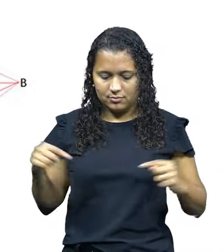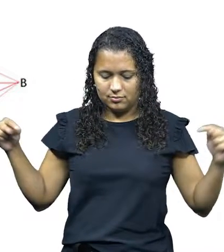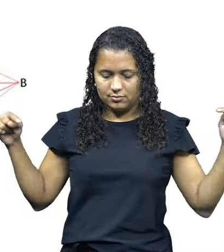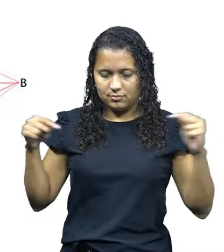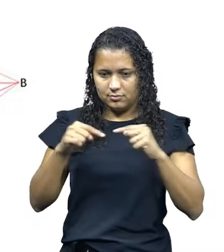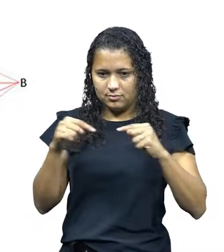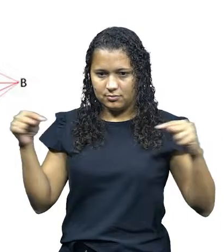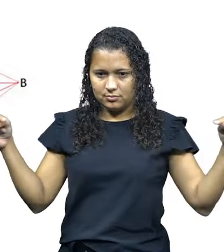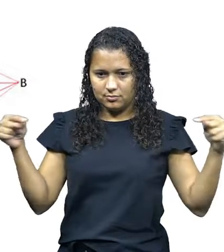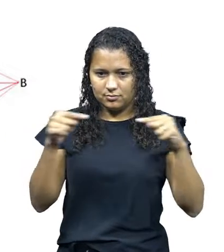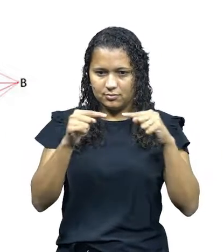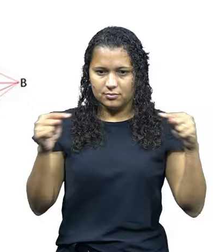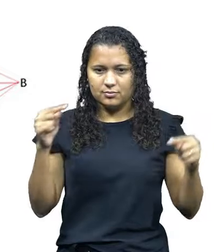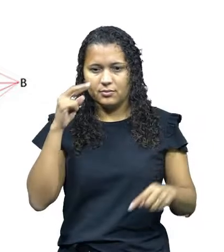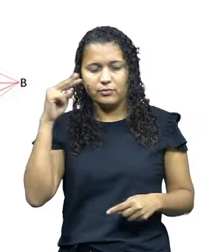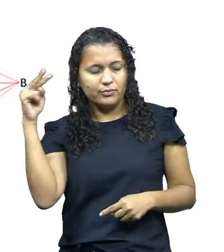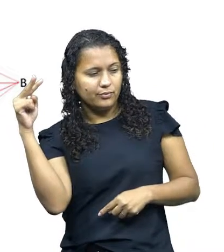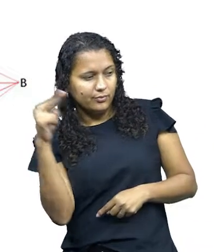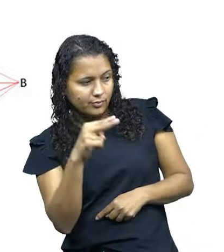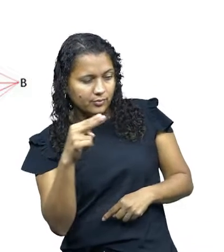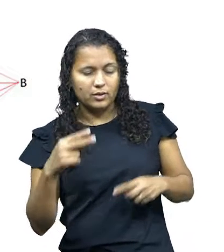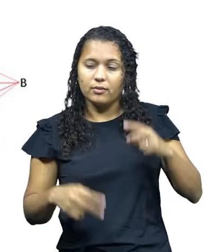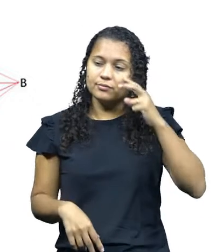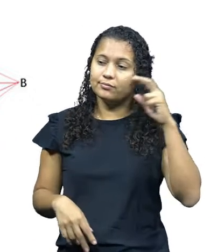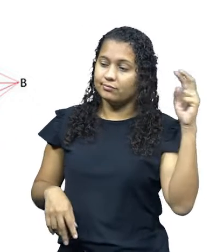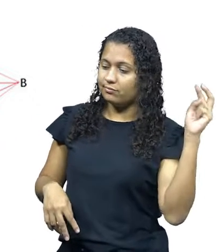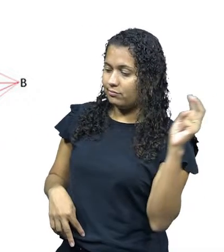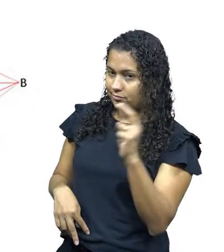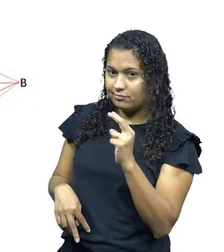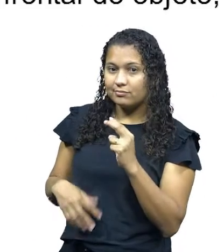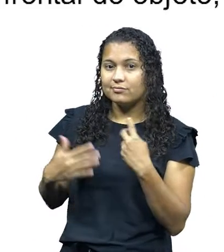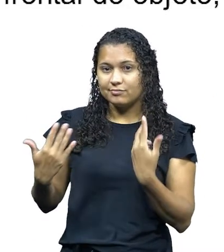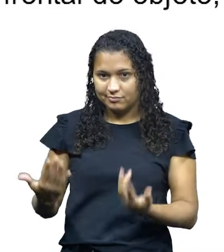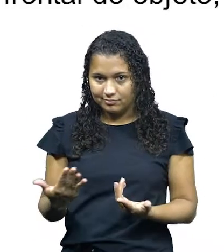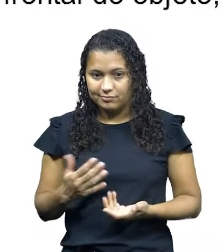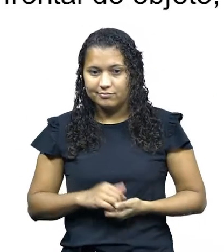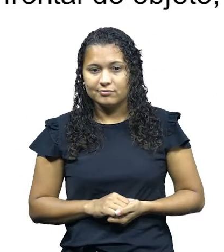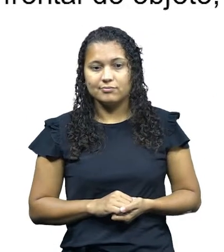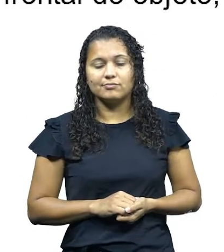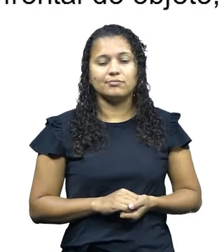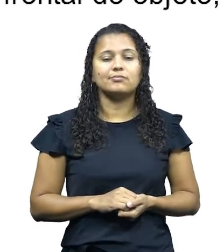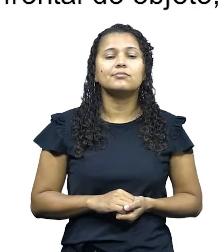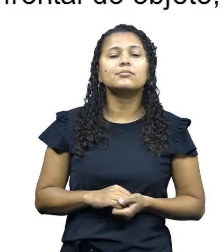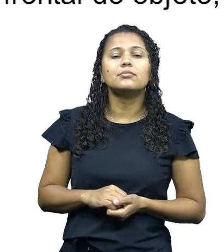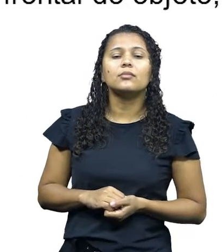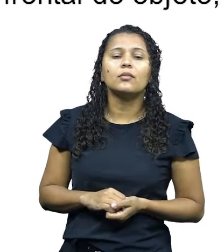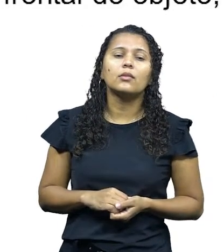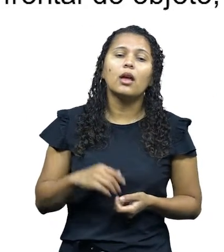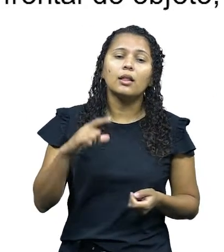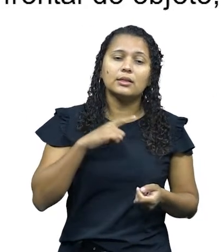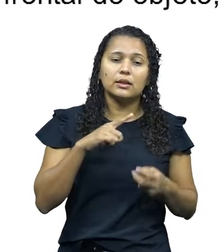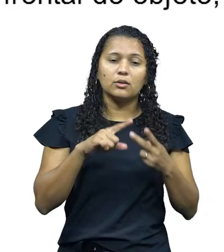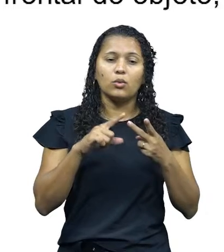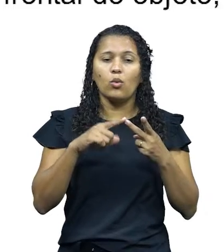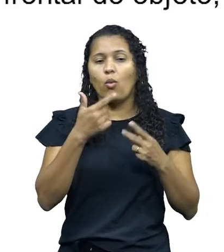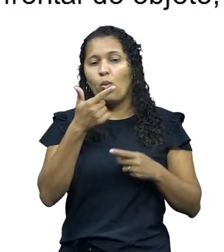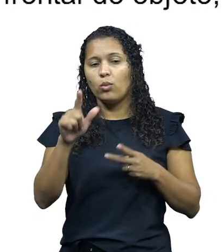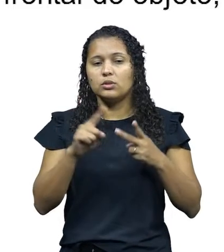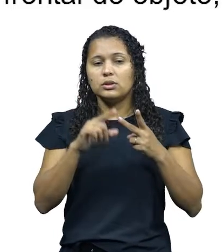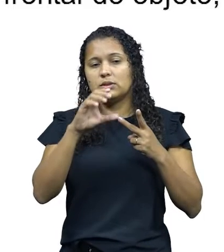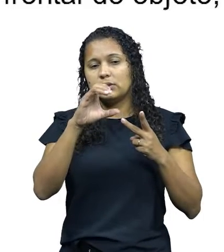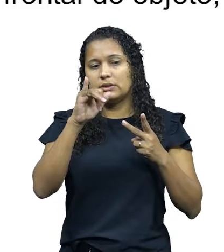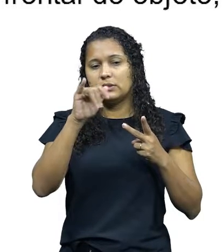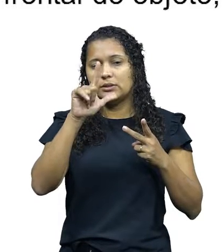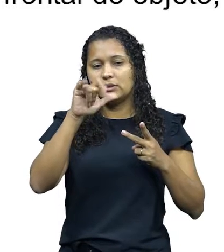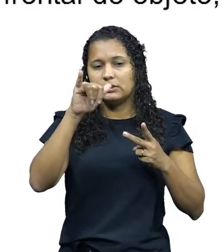visualizando ali de lado, a gente vê ela se expandindo na imagem. A projeção cilíndrica oblíqua, ela também